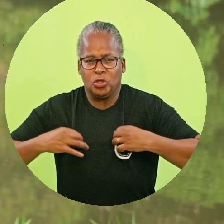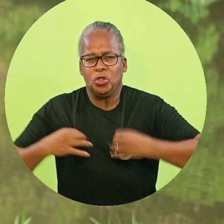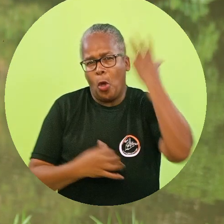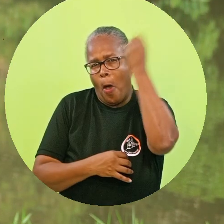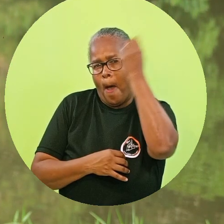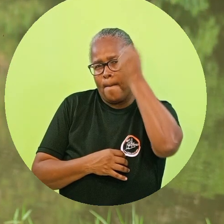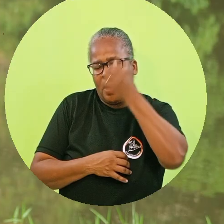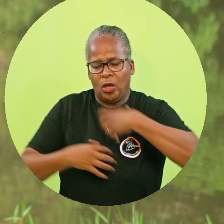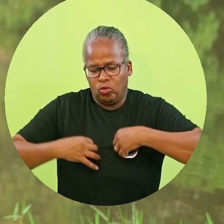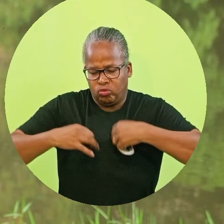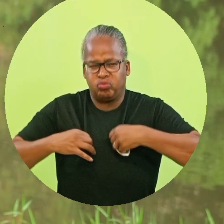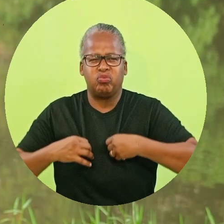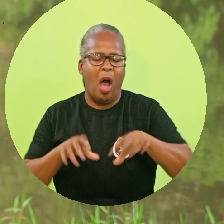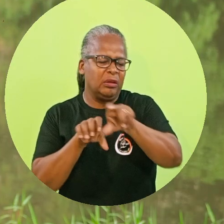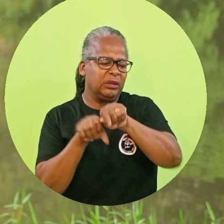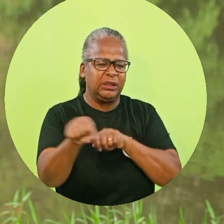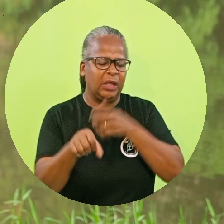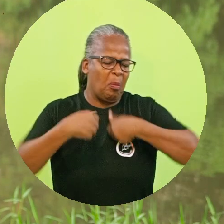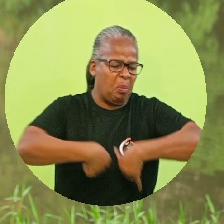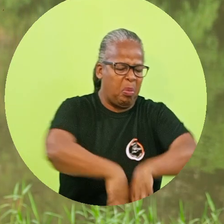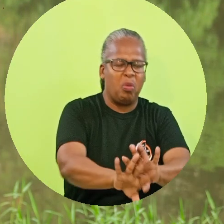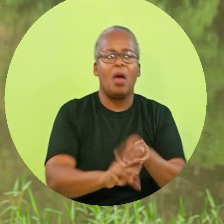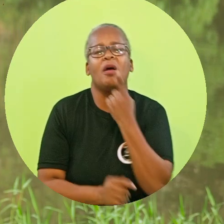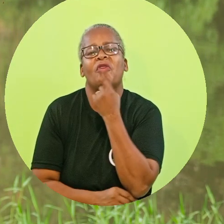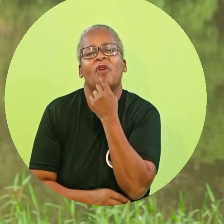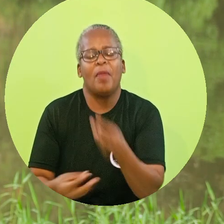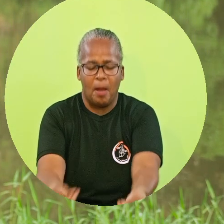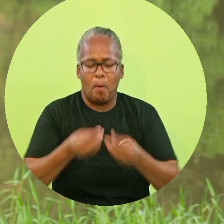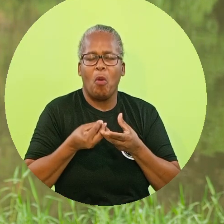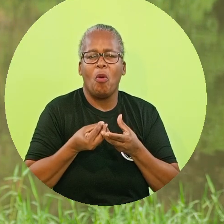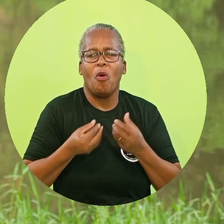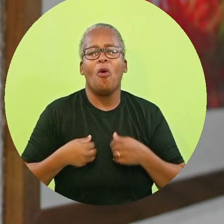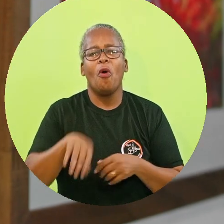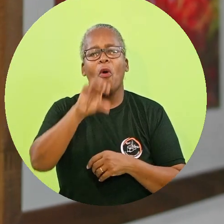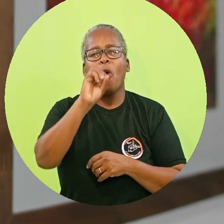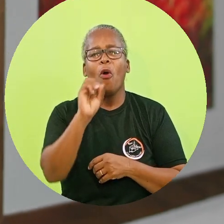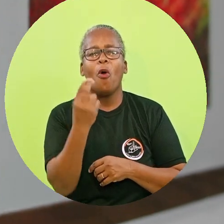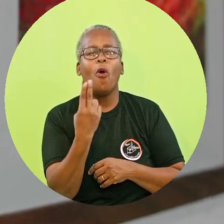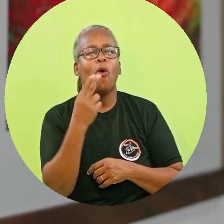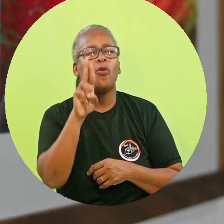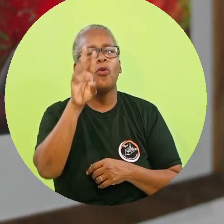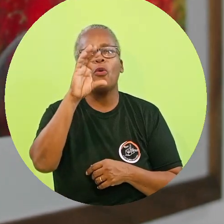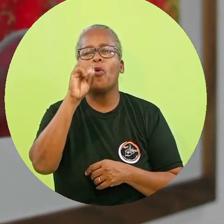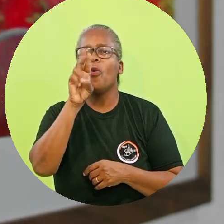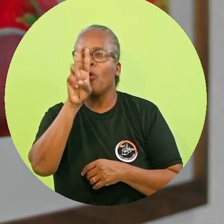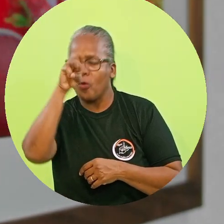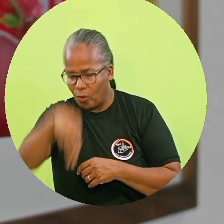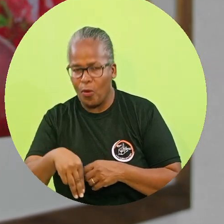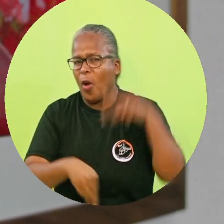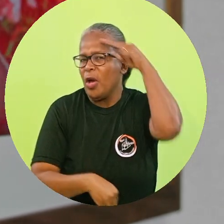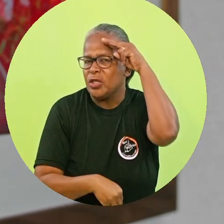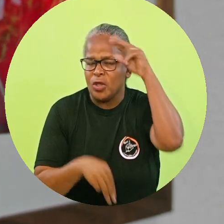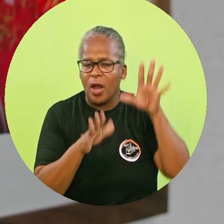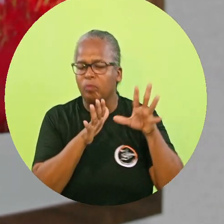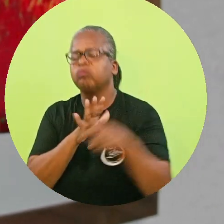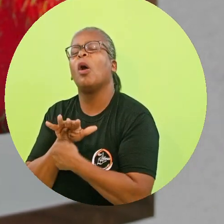página rasurada pela história, recebe tinta vermelha das origens. Urucum como histórias roubadas, sementes de natiá